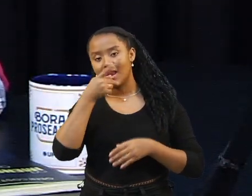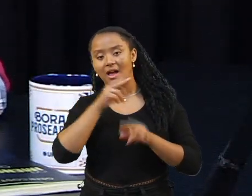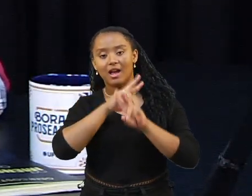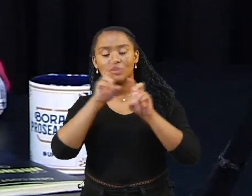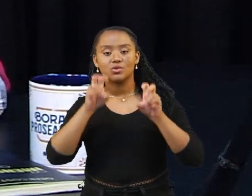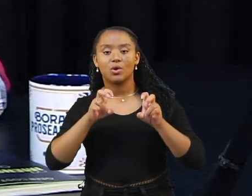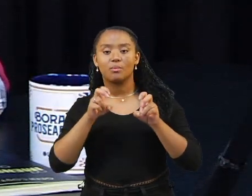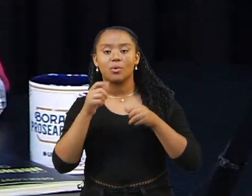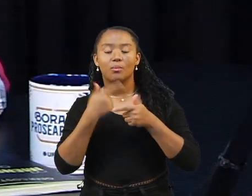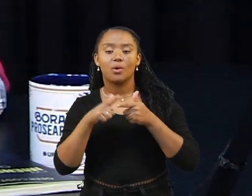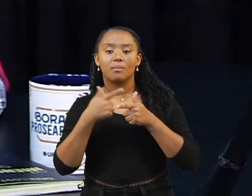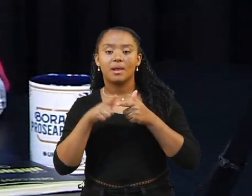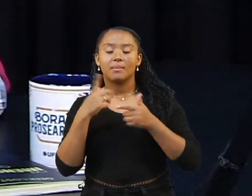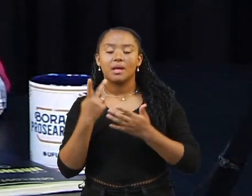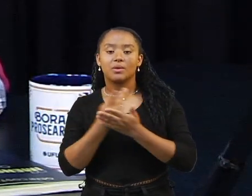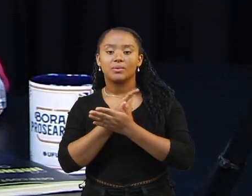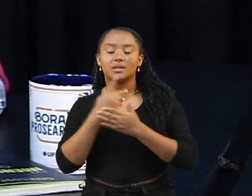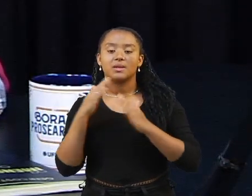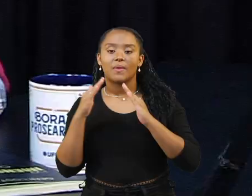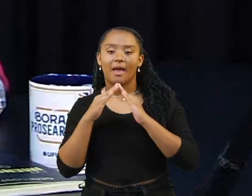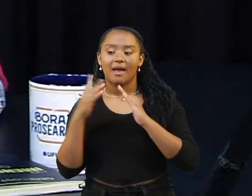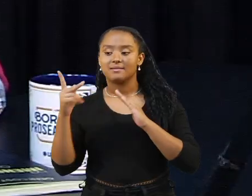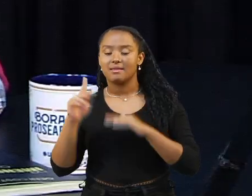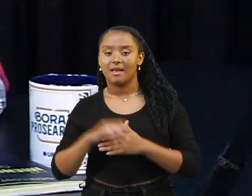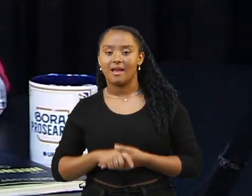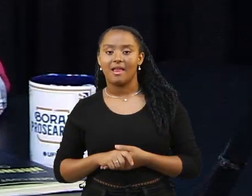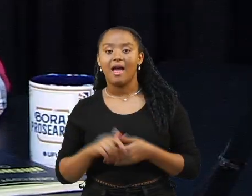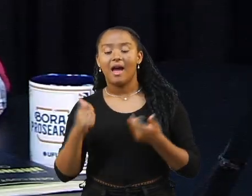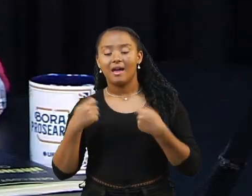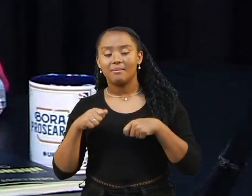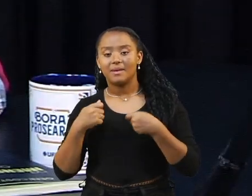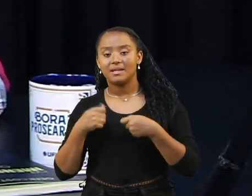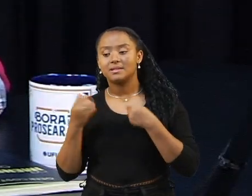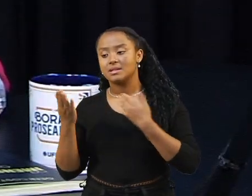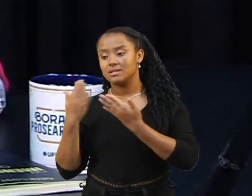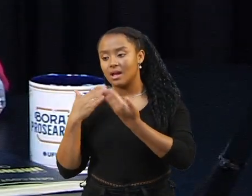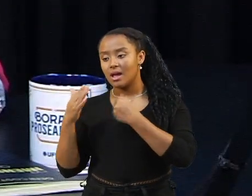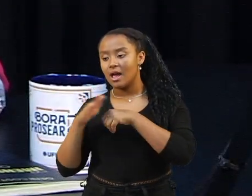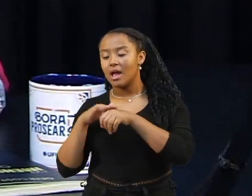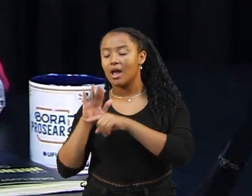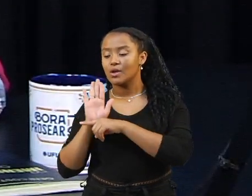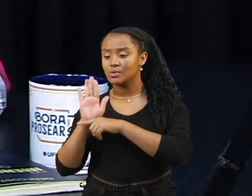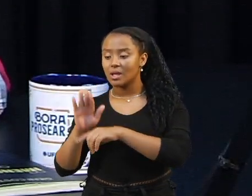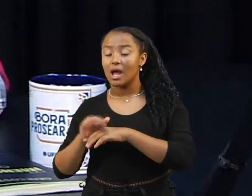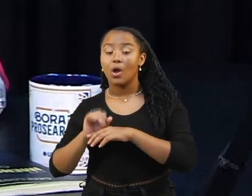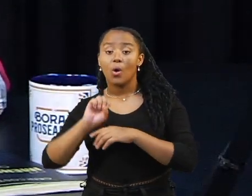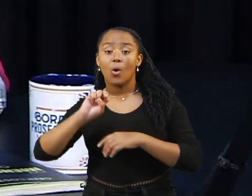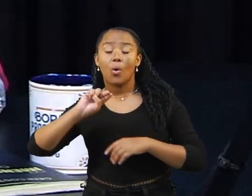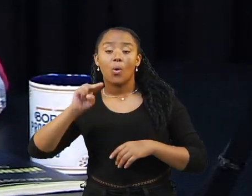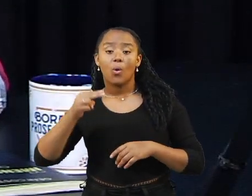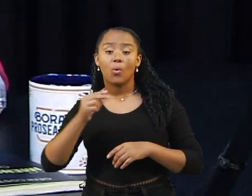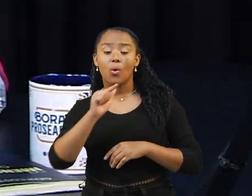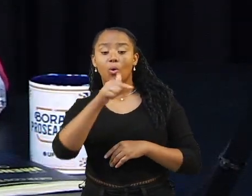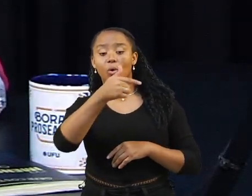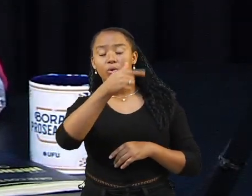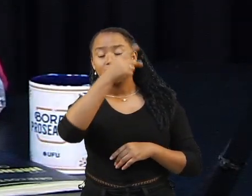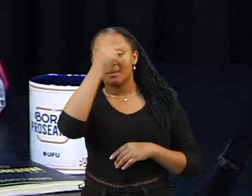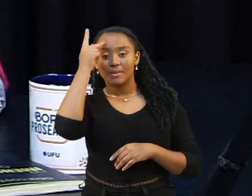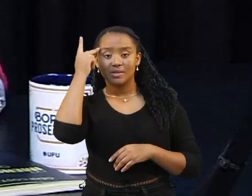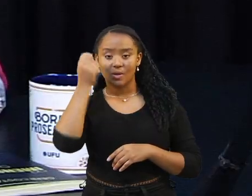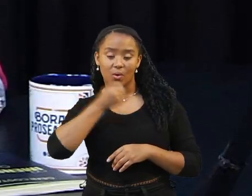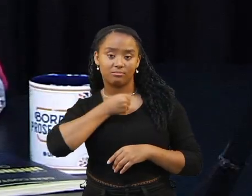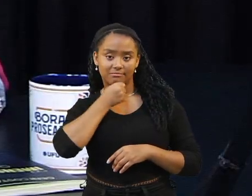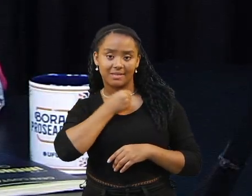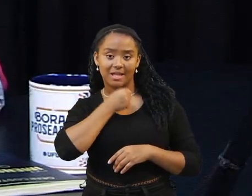na casa dela. Você tem que ouvir, você tem que ajudar. Ou outra vai lá reclamar que